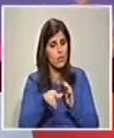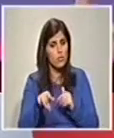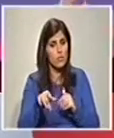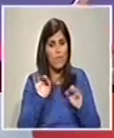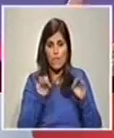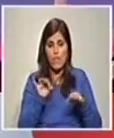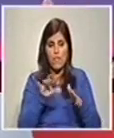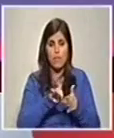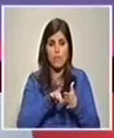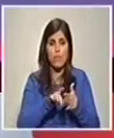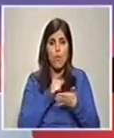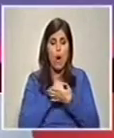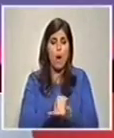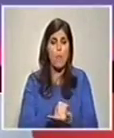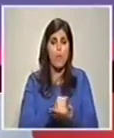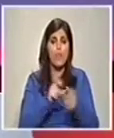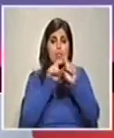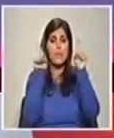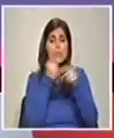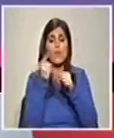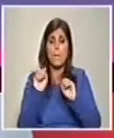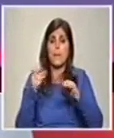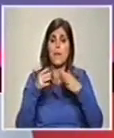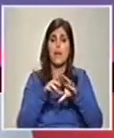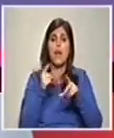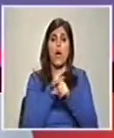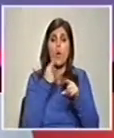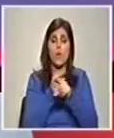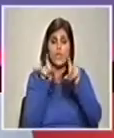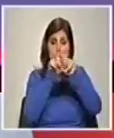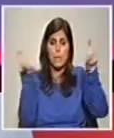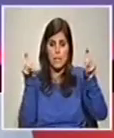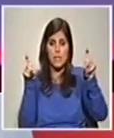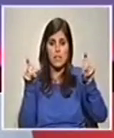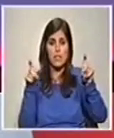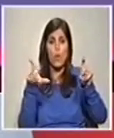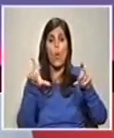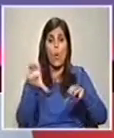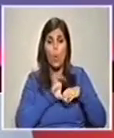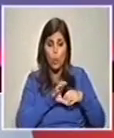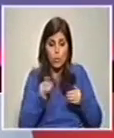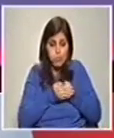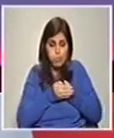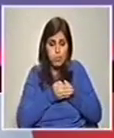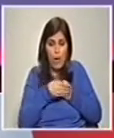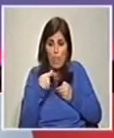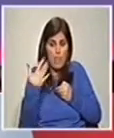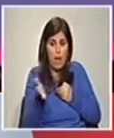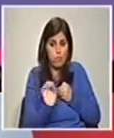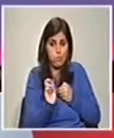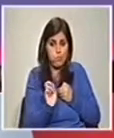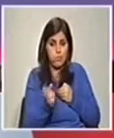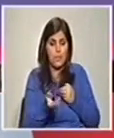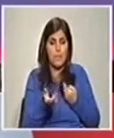apoio clássico das empresas, porque as empresas, a primeira coisa que fizeram foi o pouco lucro que tinham, fechá-lo para si. E, portanto, na